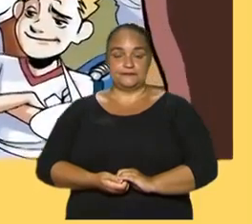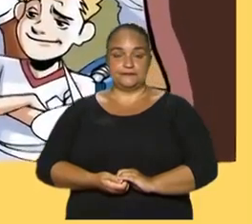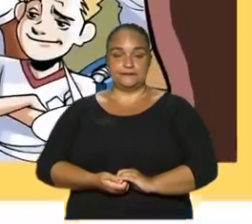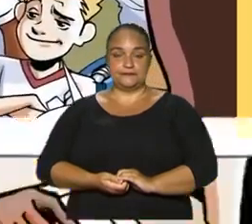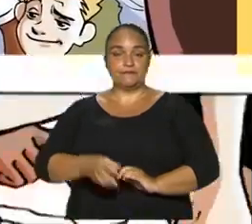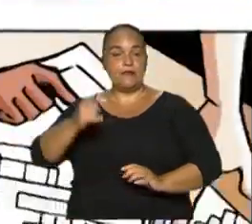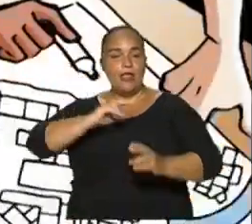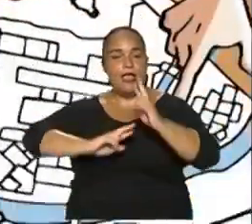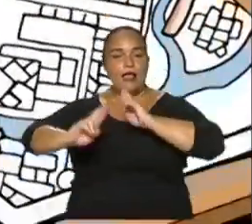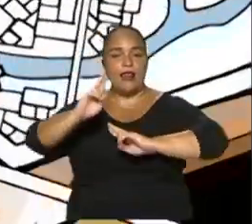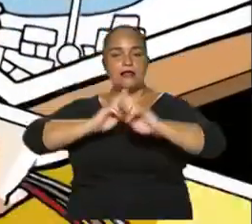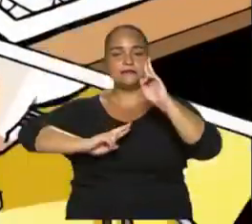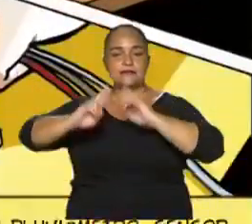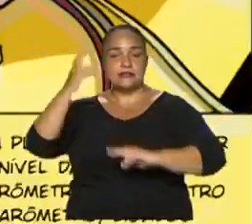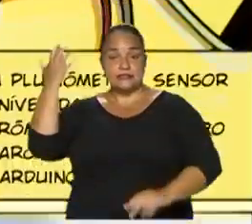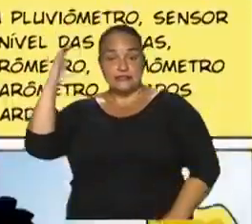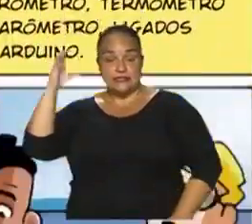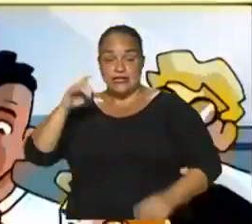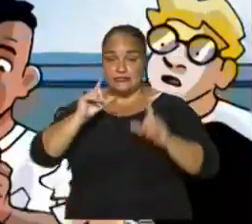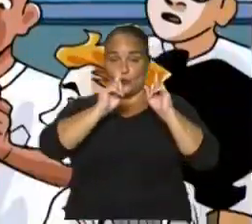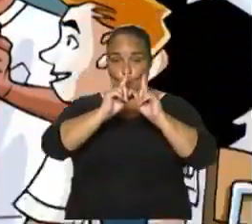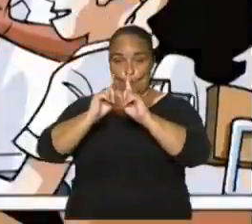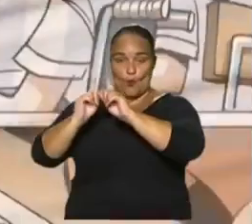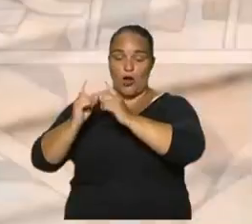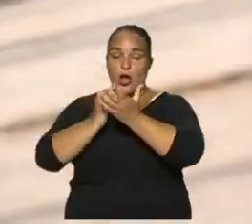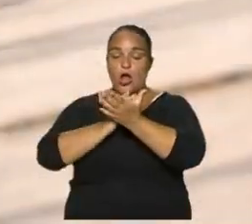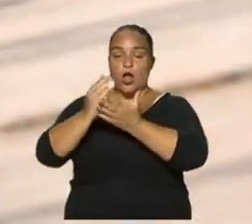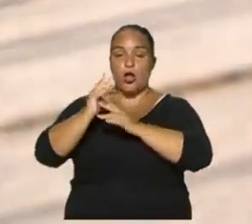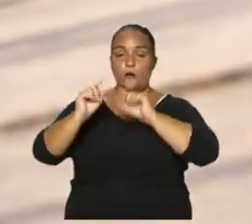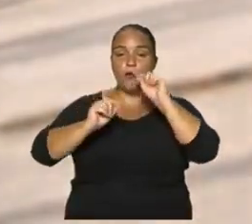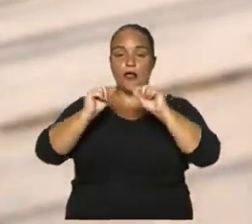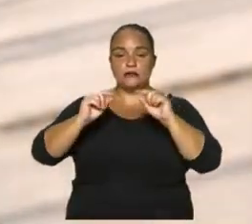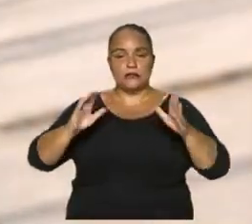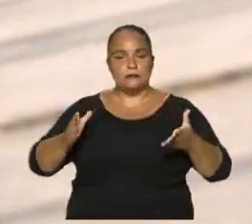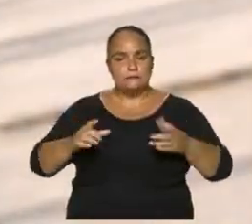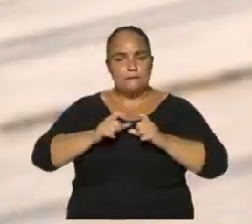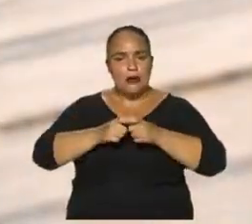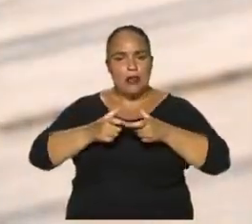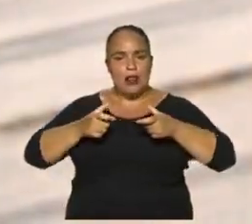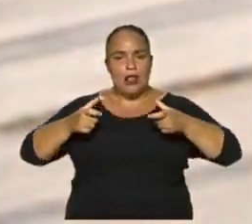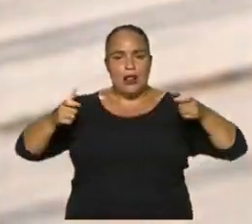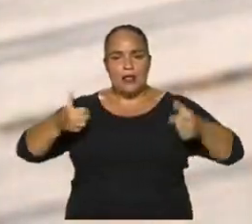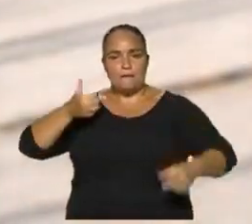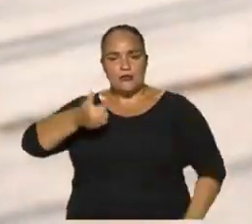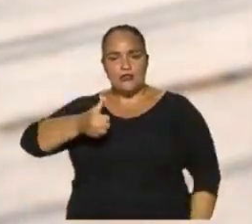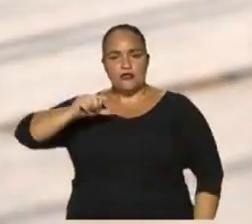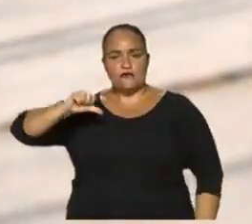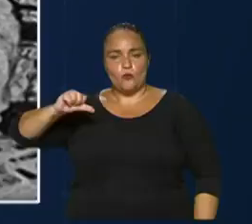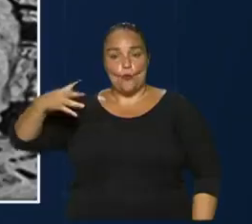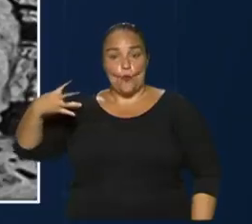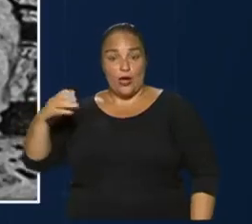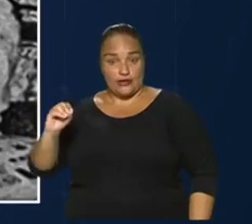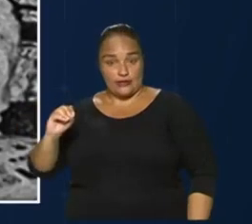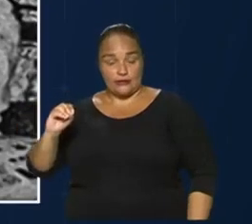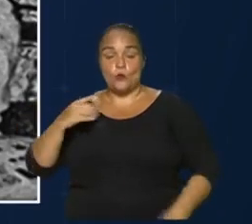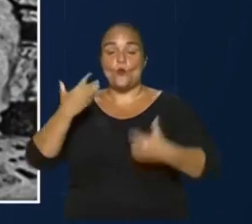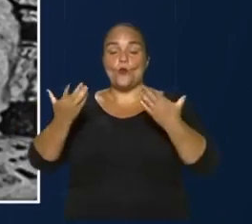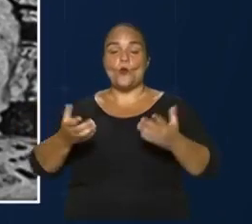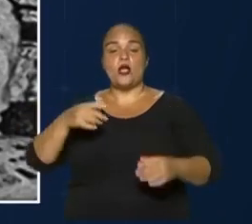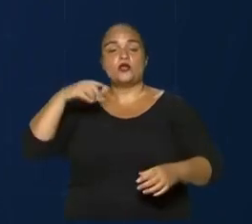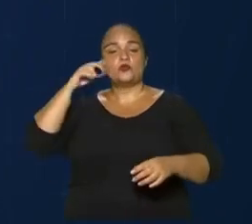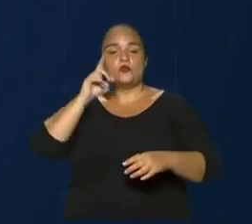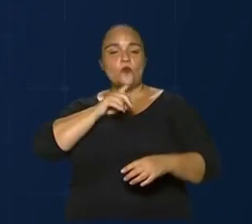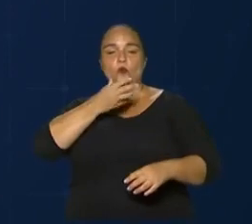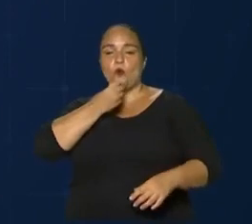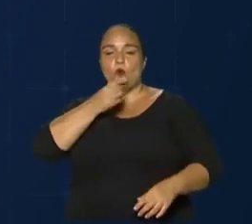A relação entre ciência e quadrinhos começa a se intensificar nos anos 1940, quando o